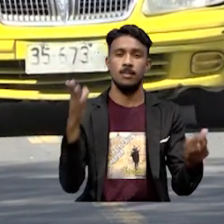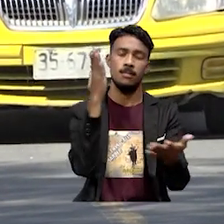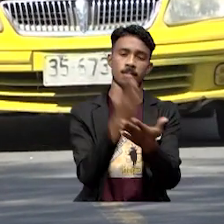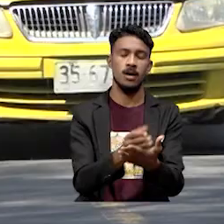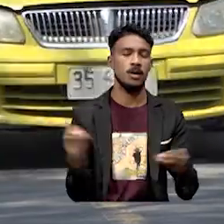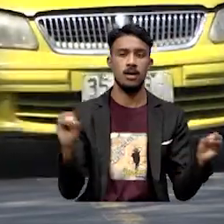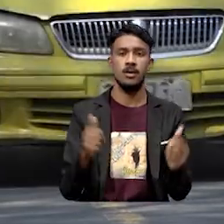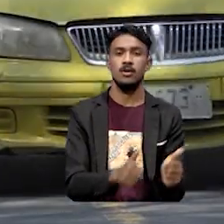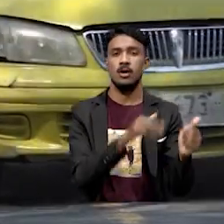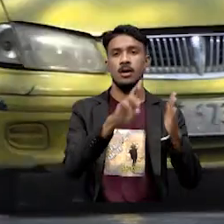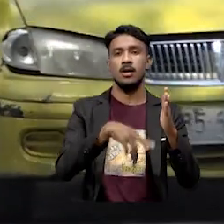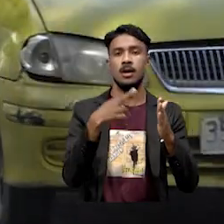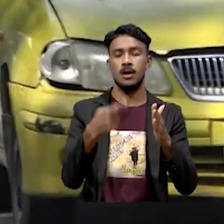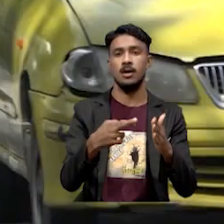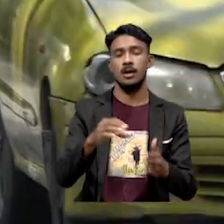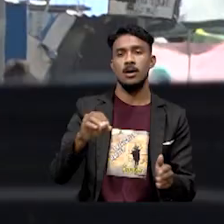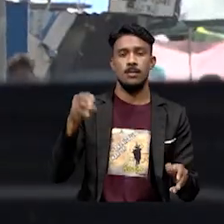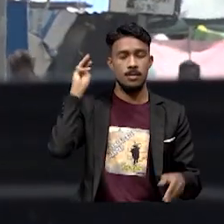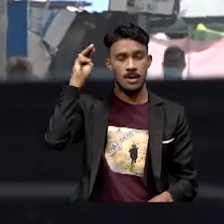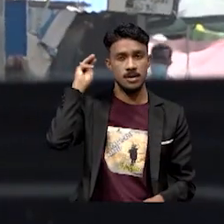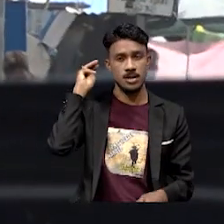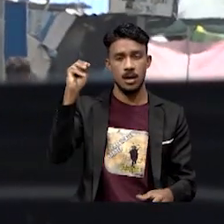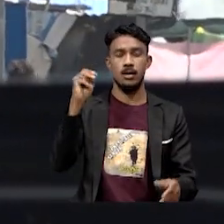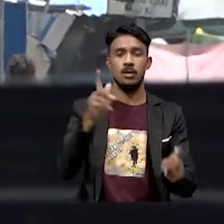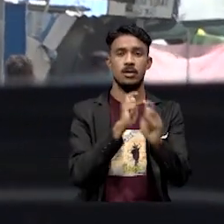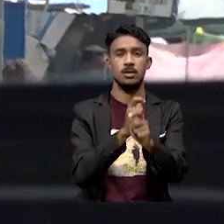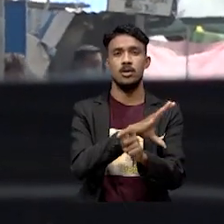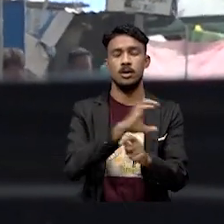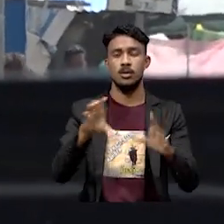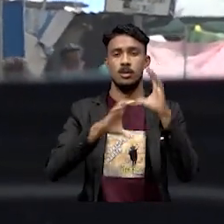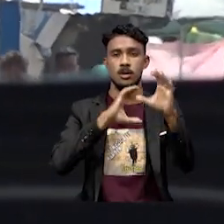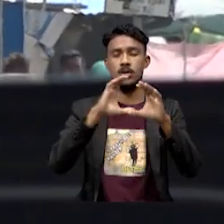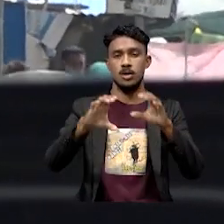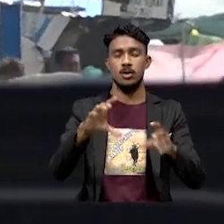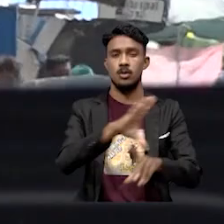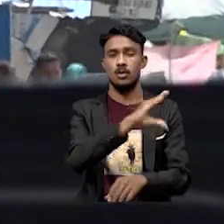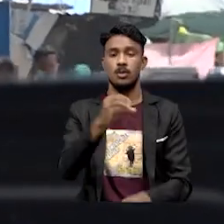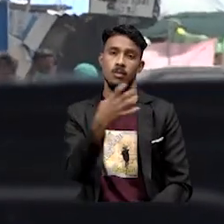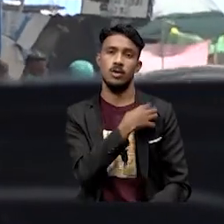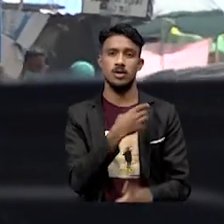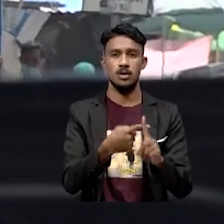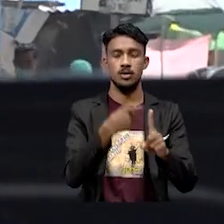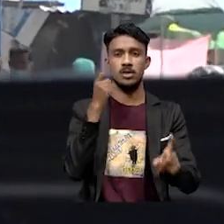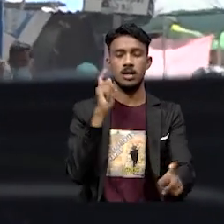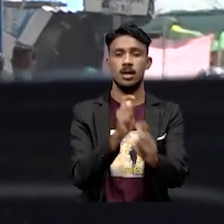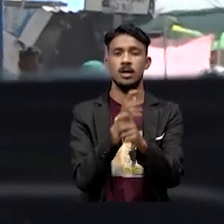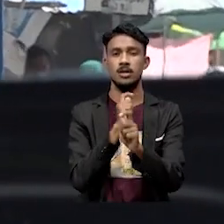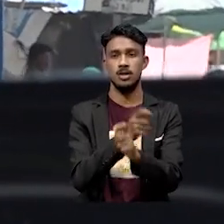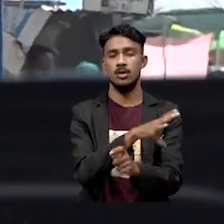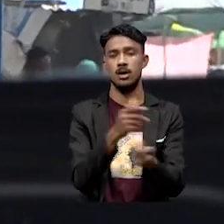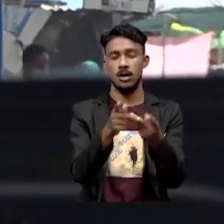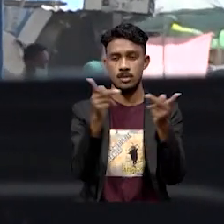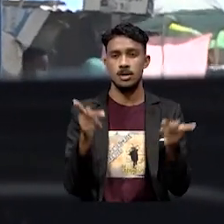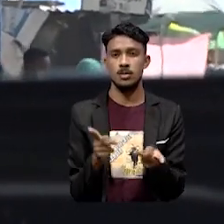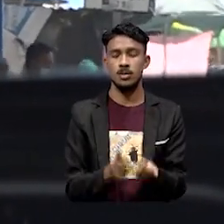Também, Ministério de Obras Públicas no Transporte e Comunicação, o Polícia Nacional Timor-Leste, use secção trânsito na Administração